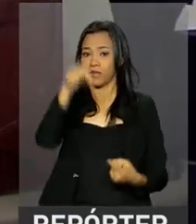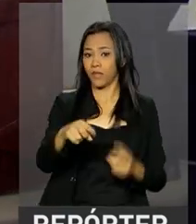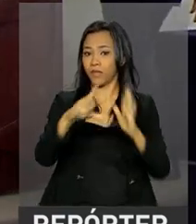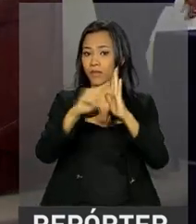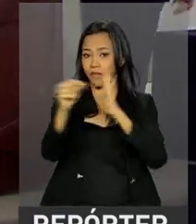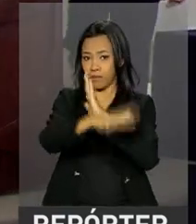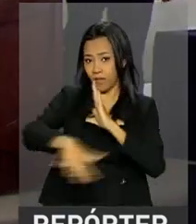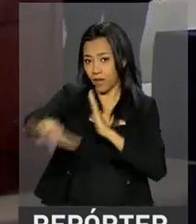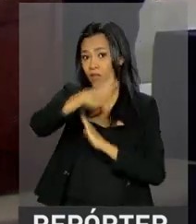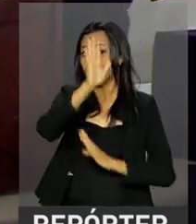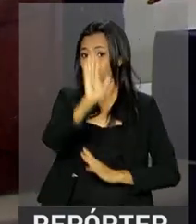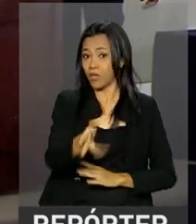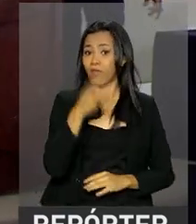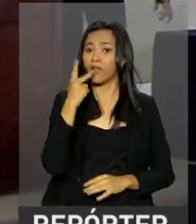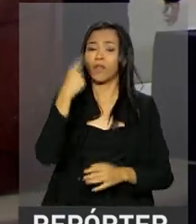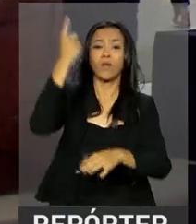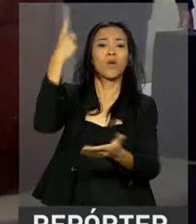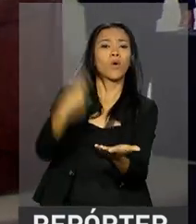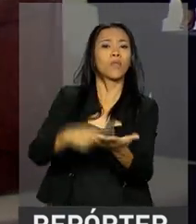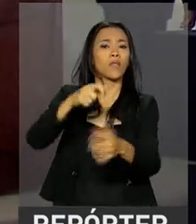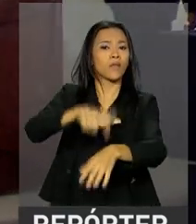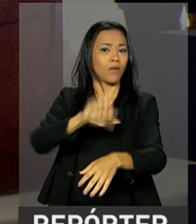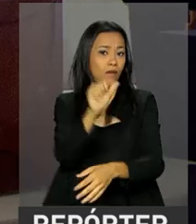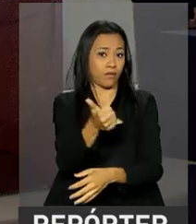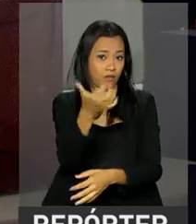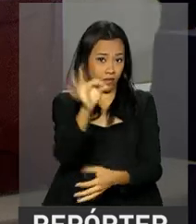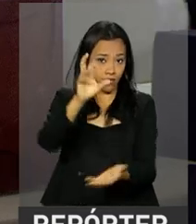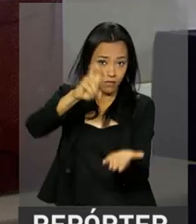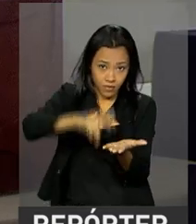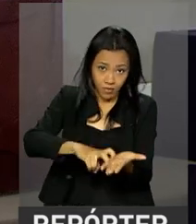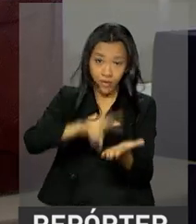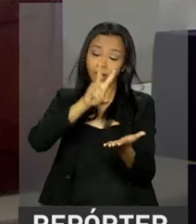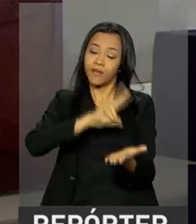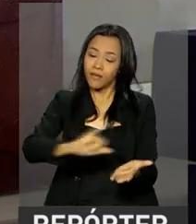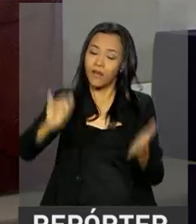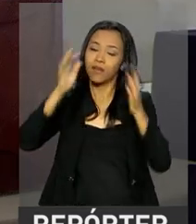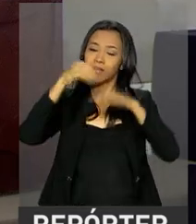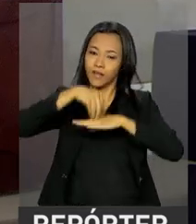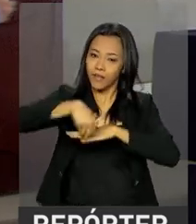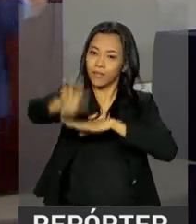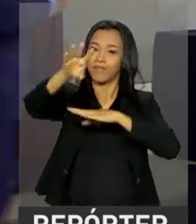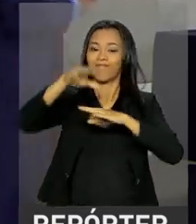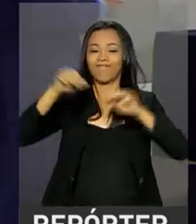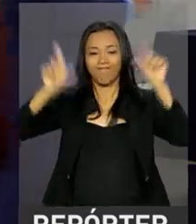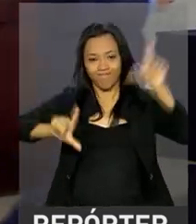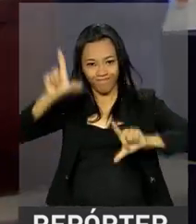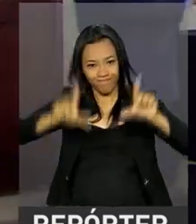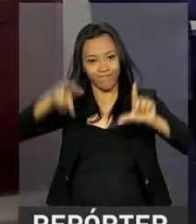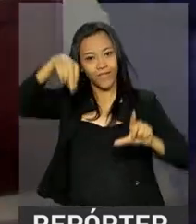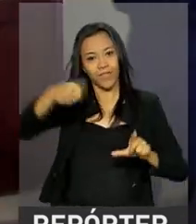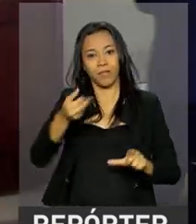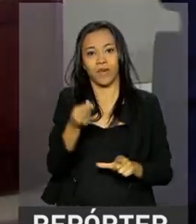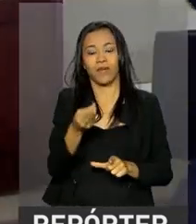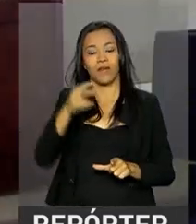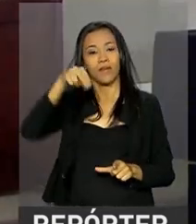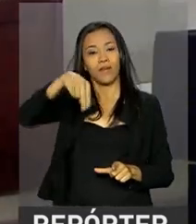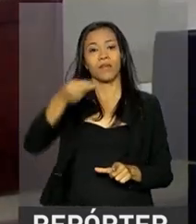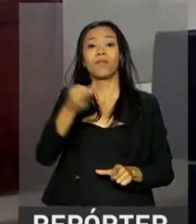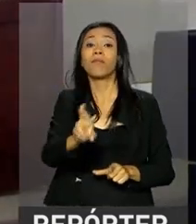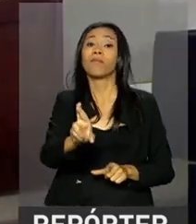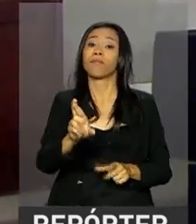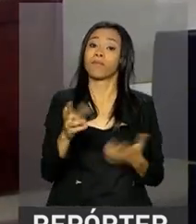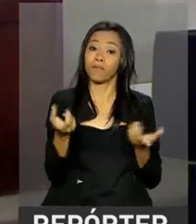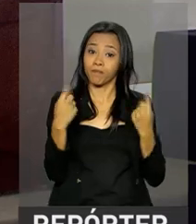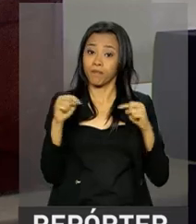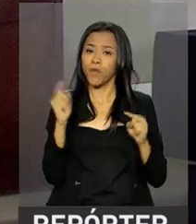Palácio do Planalto, que, como eu falei, está marcada para as 10 horas da manhã e vai ser transmitida pela TV NBR. Jaime, e